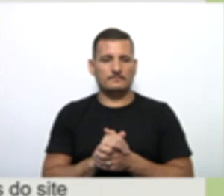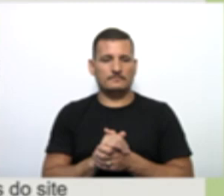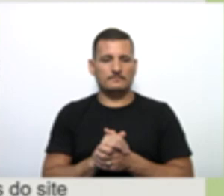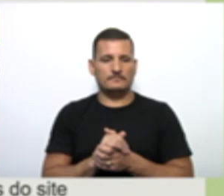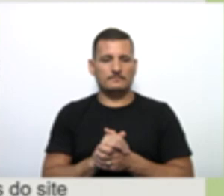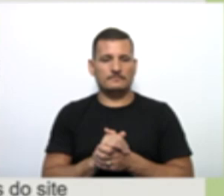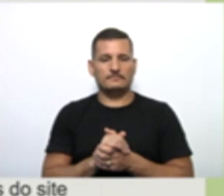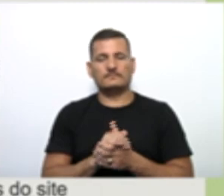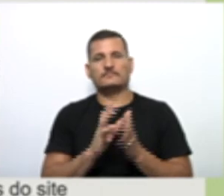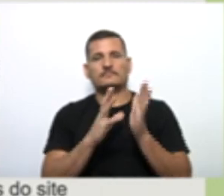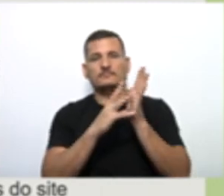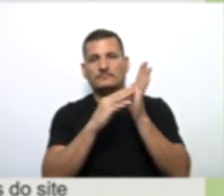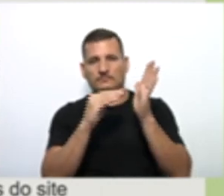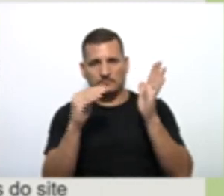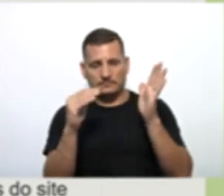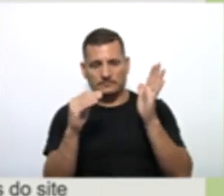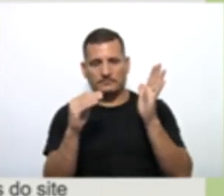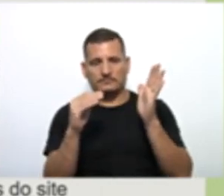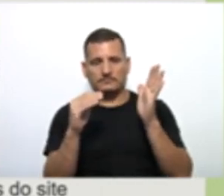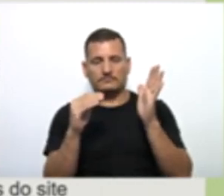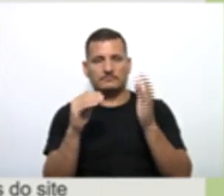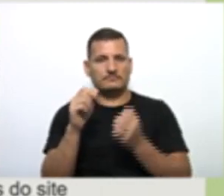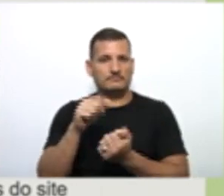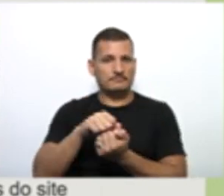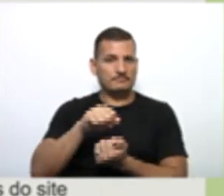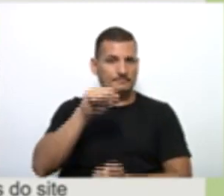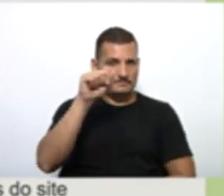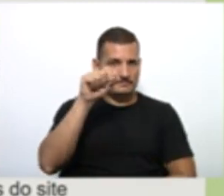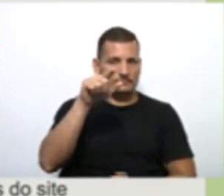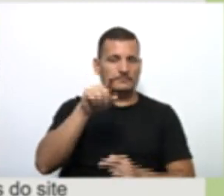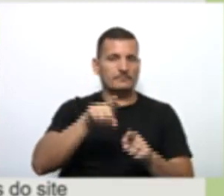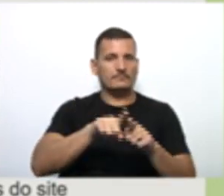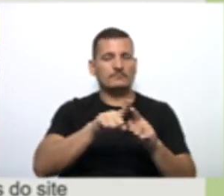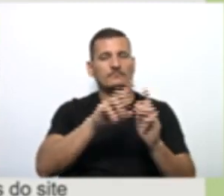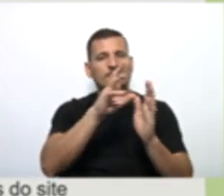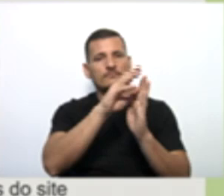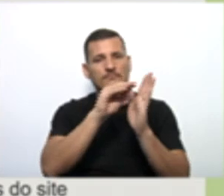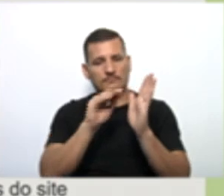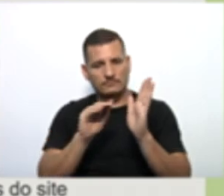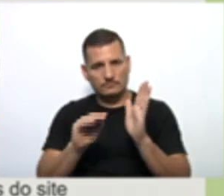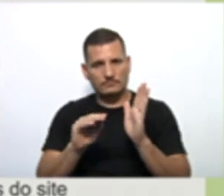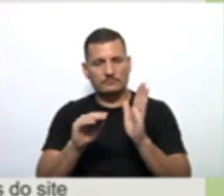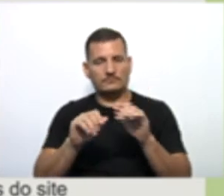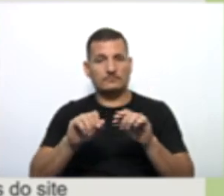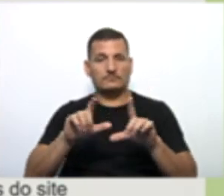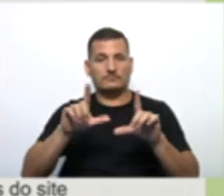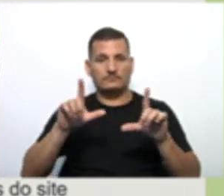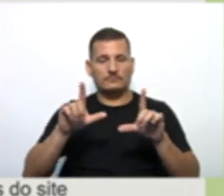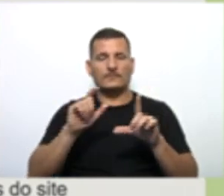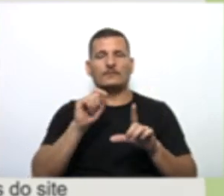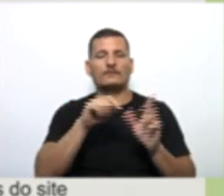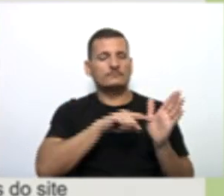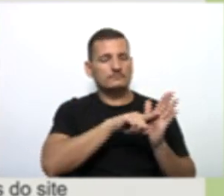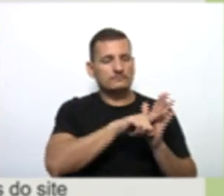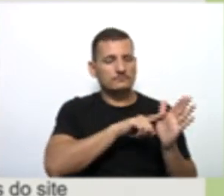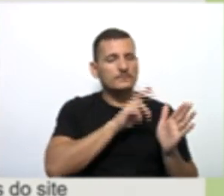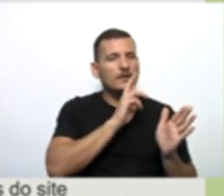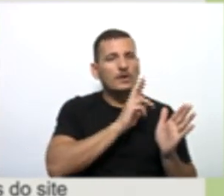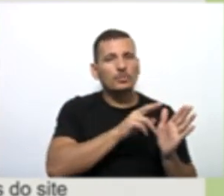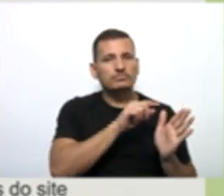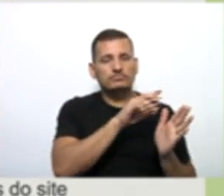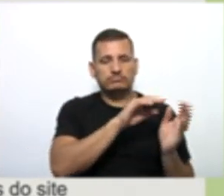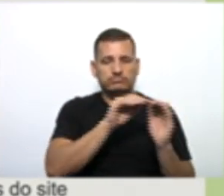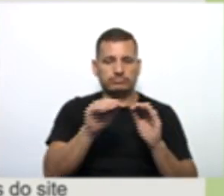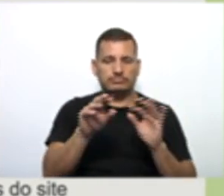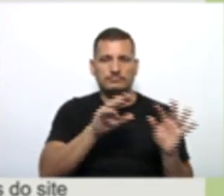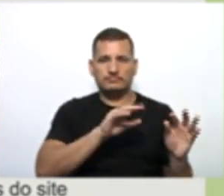e do pôster em PPT, que é o modelo que você vai baixar e vai inserir os resultados da pesquisa e as informações que a gente